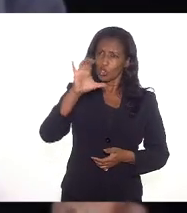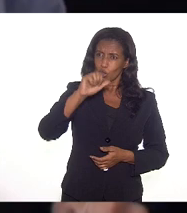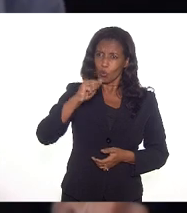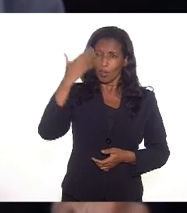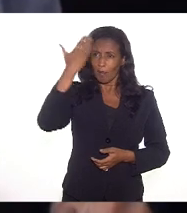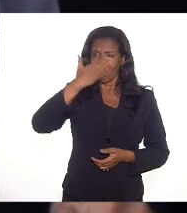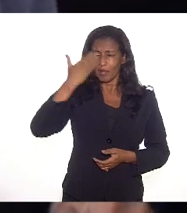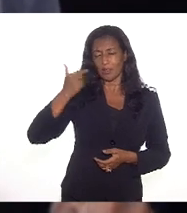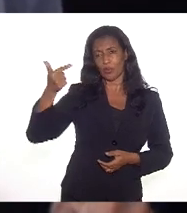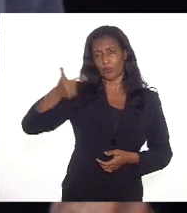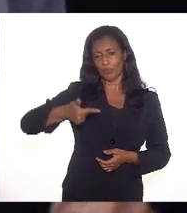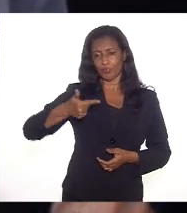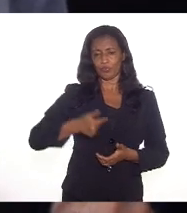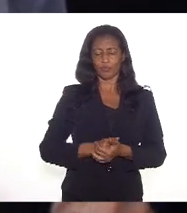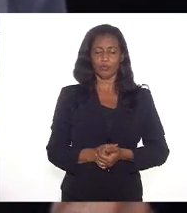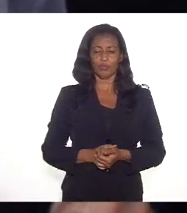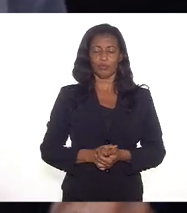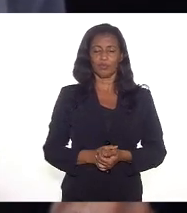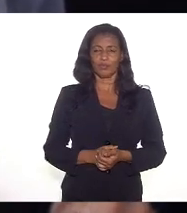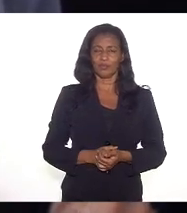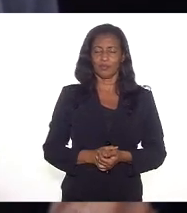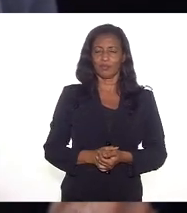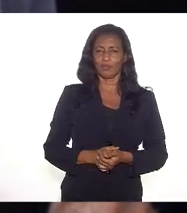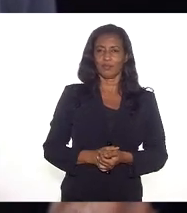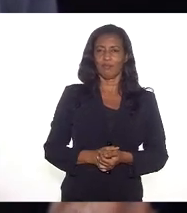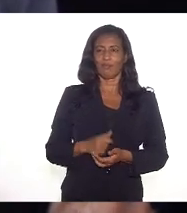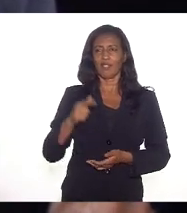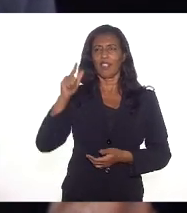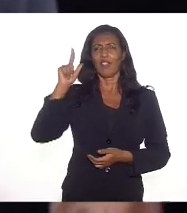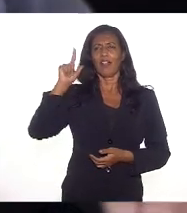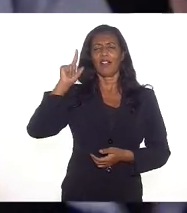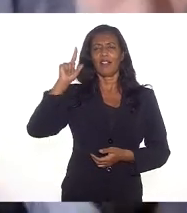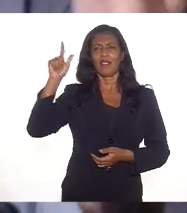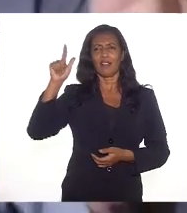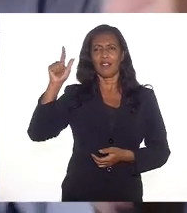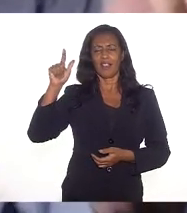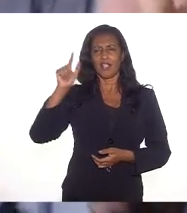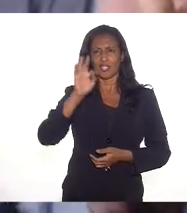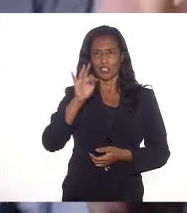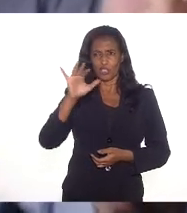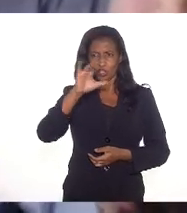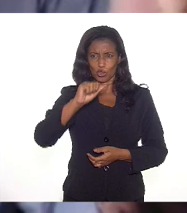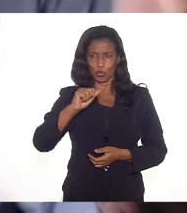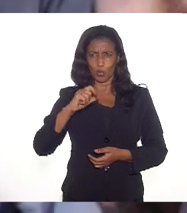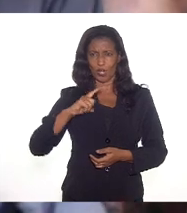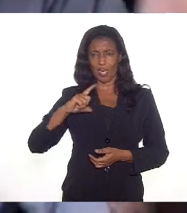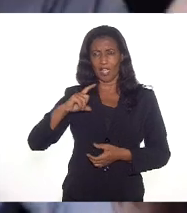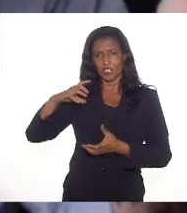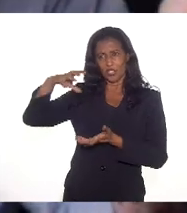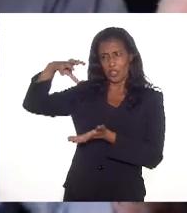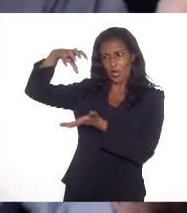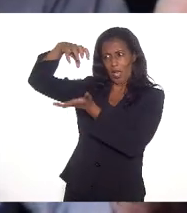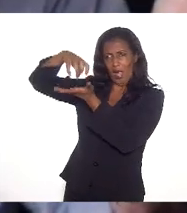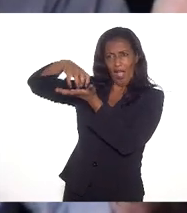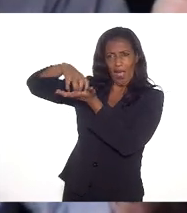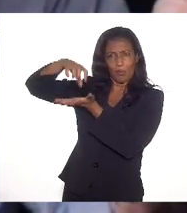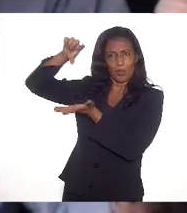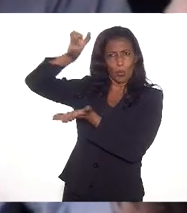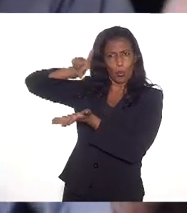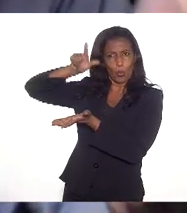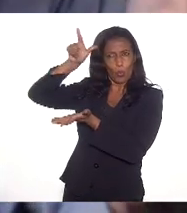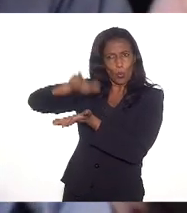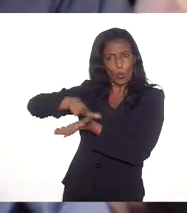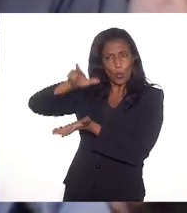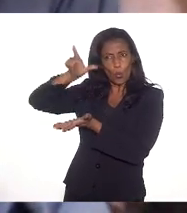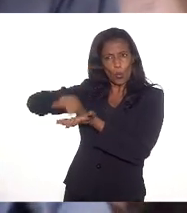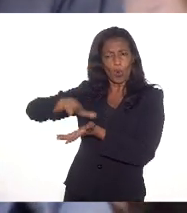concluir, deputada Marta Rocha, o Tijuca Presente 2, no Largo da Segunda-feira, a gente utilizou uma cabina que estava desativada. A